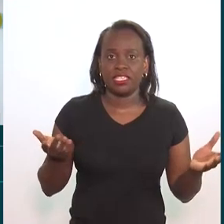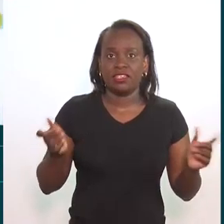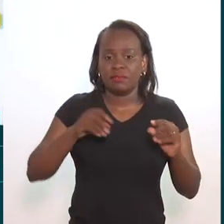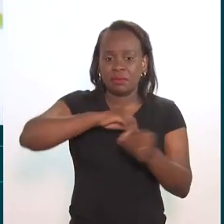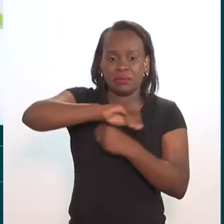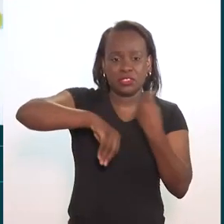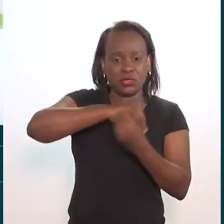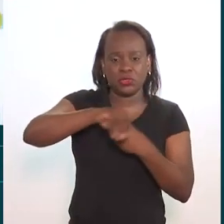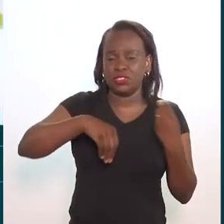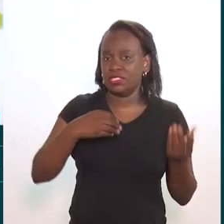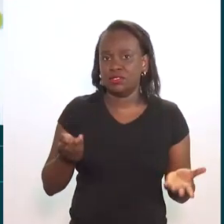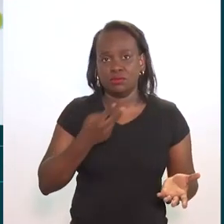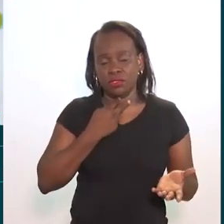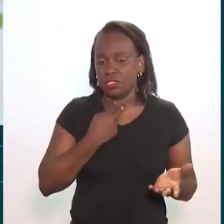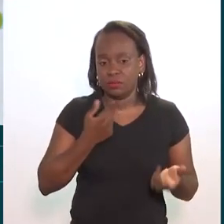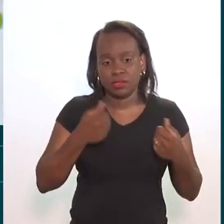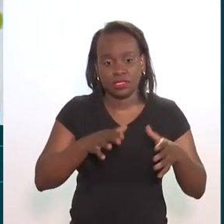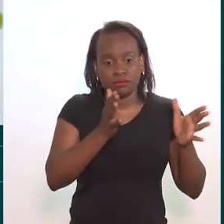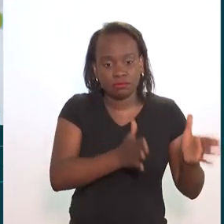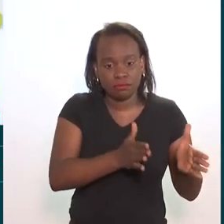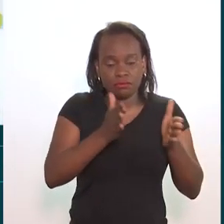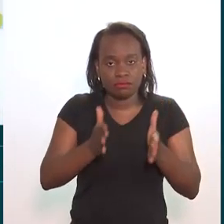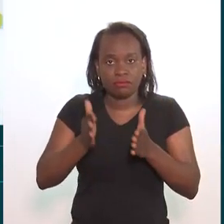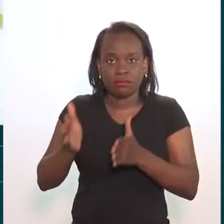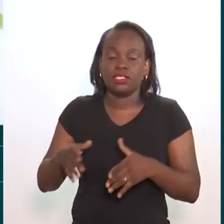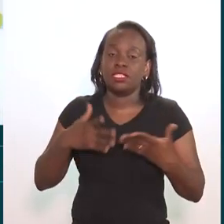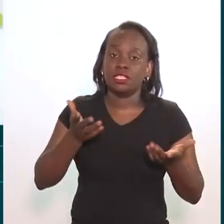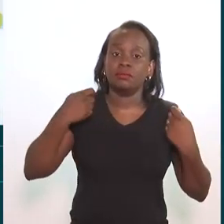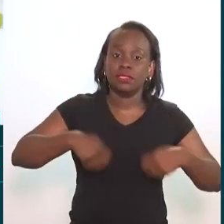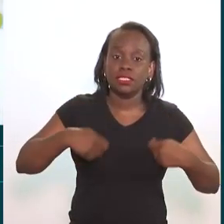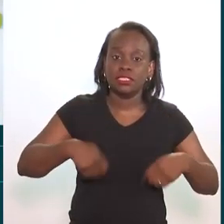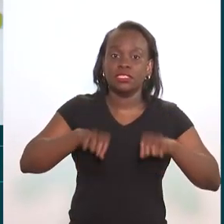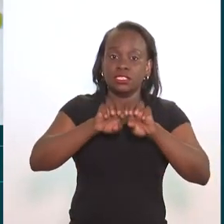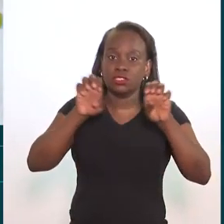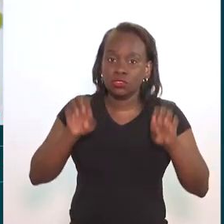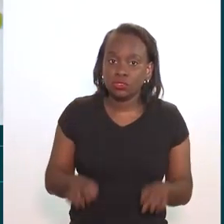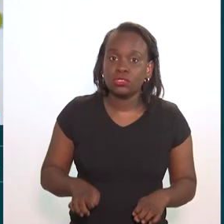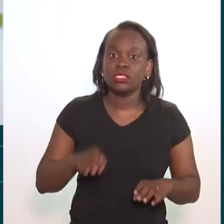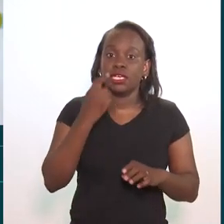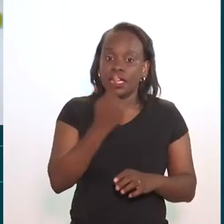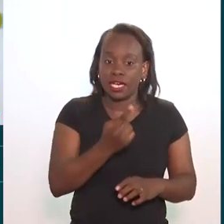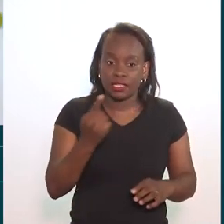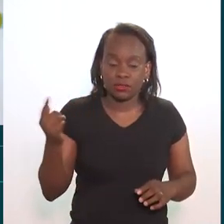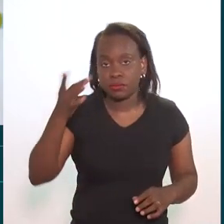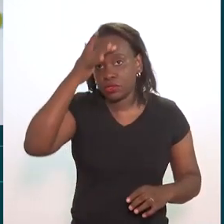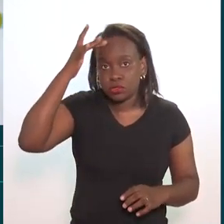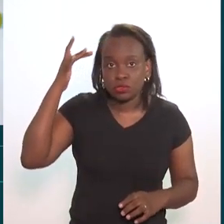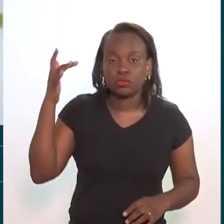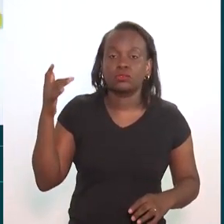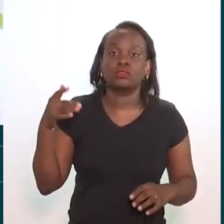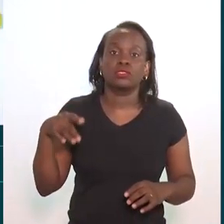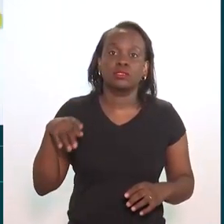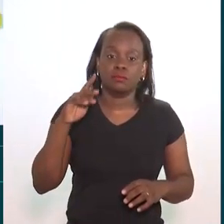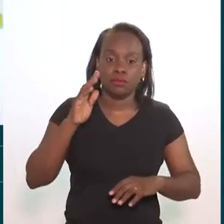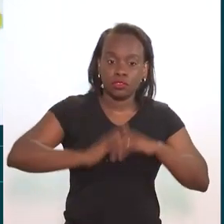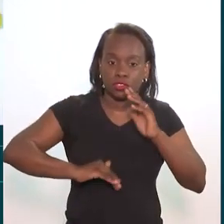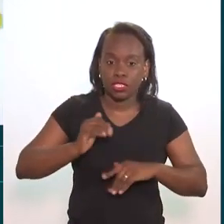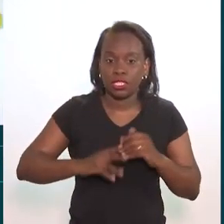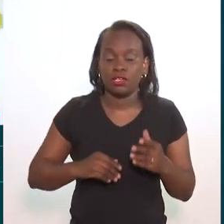entendeu? Fazendo uma mistura que não pode ser. Então, a gente tem que ter uma estrutura de que cada pessoa,